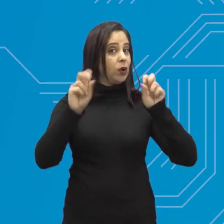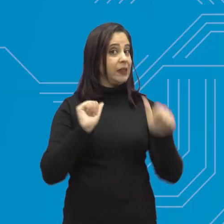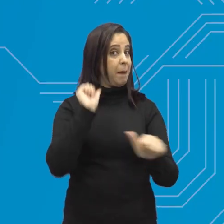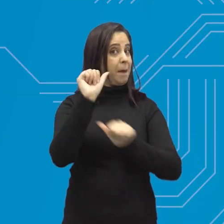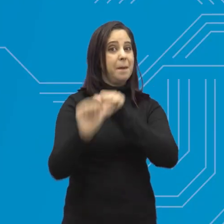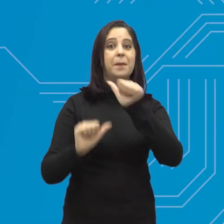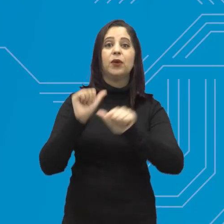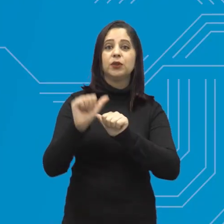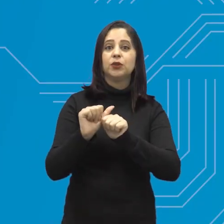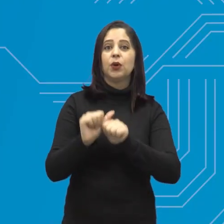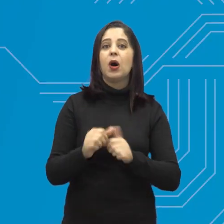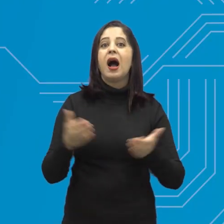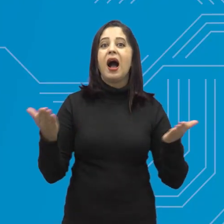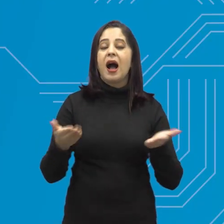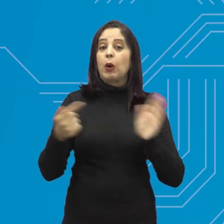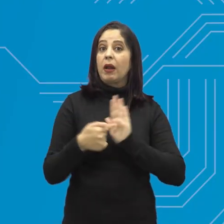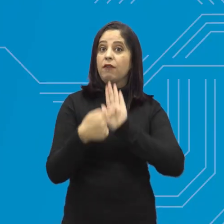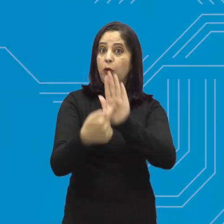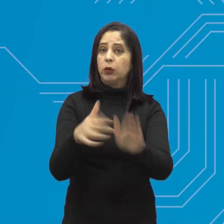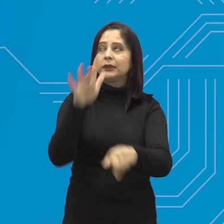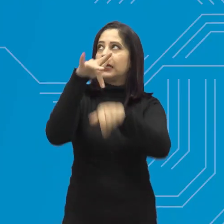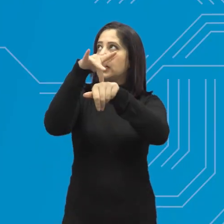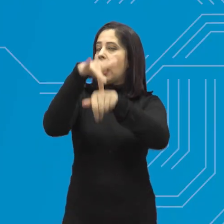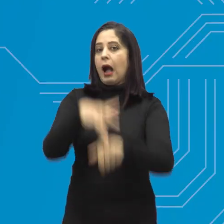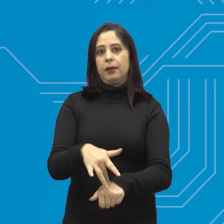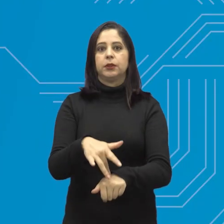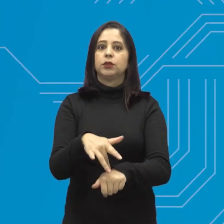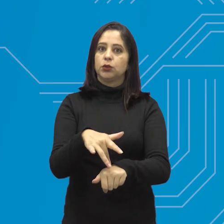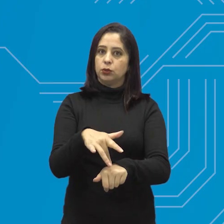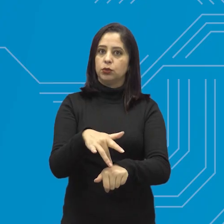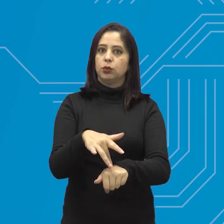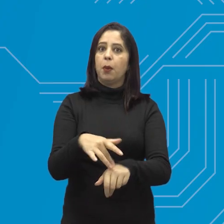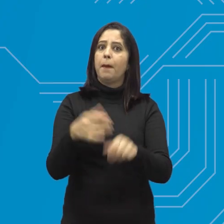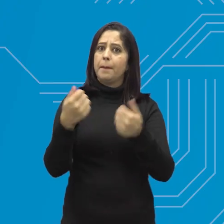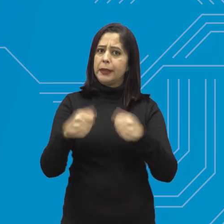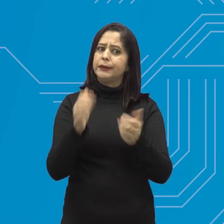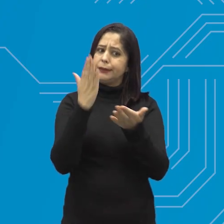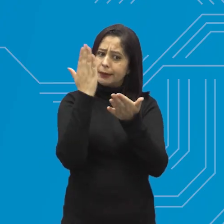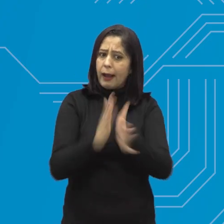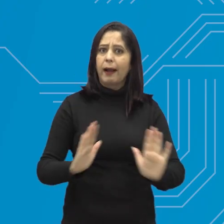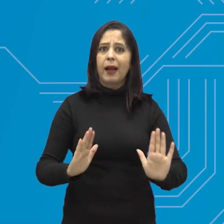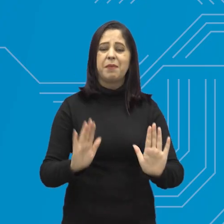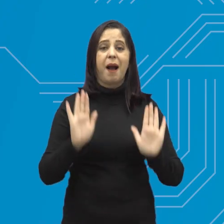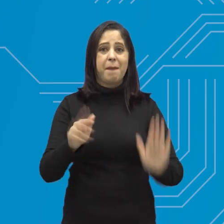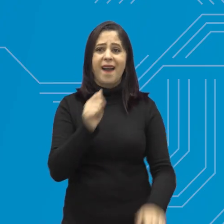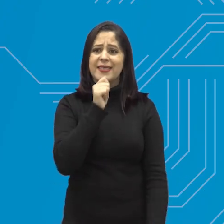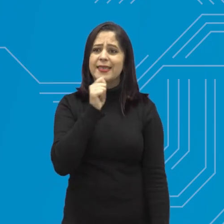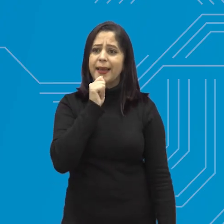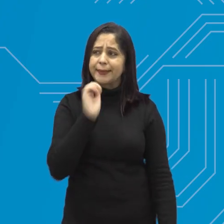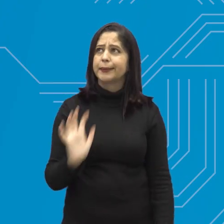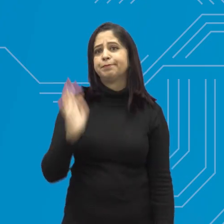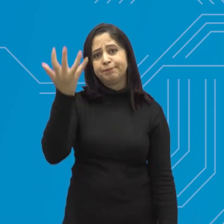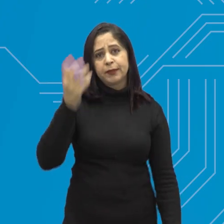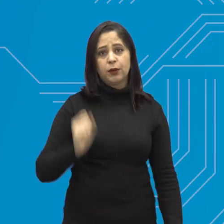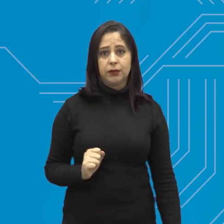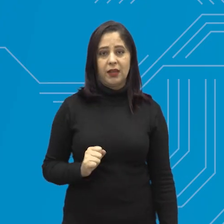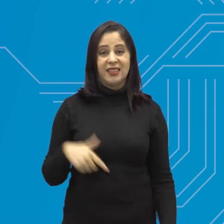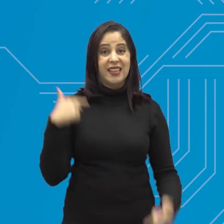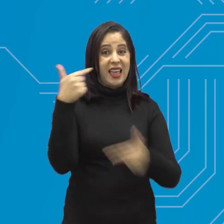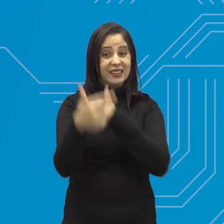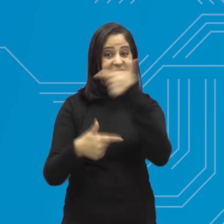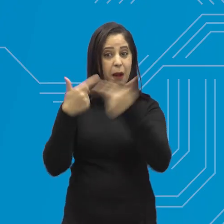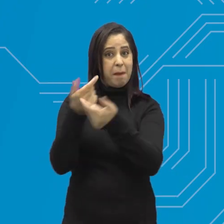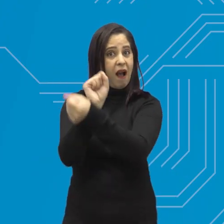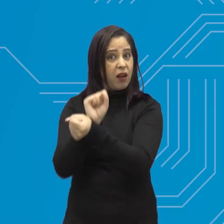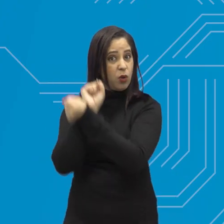Mudando de assunto, agora falamos de uma realidade absurda que deveria ter sido superada, mas infelizmente ainda acontece.